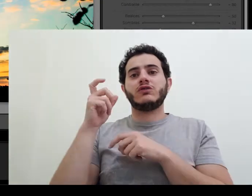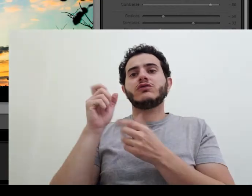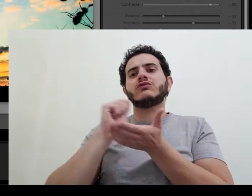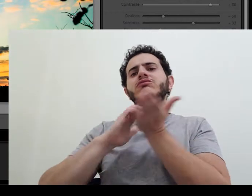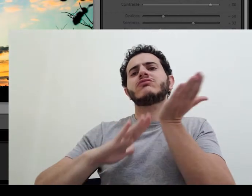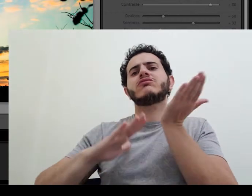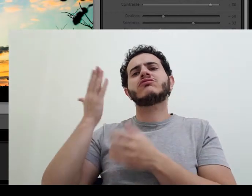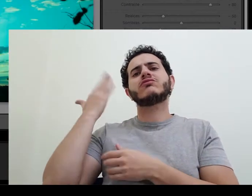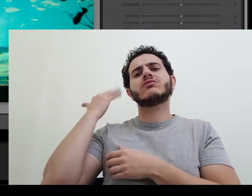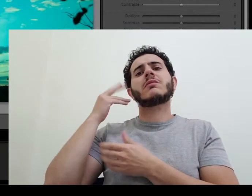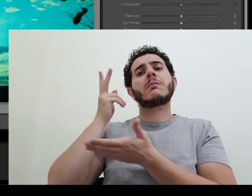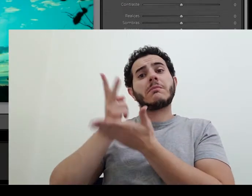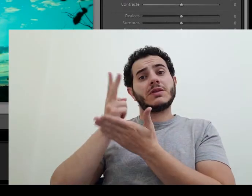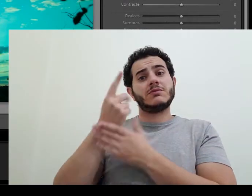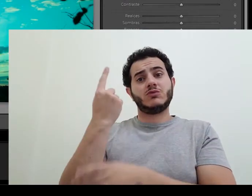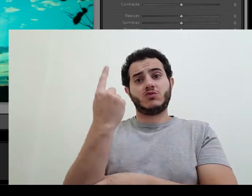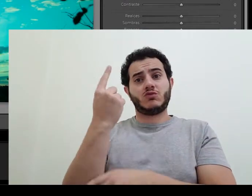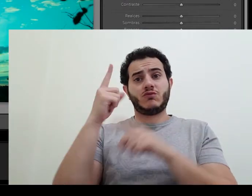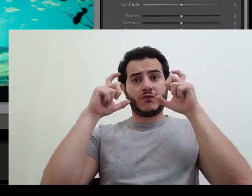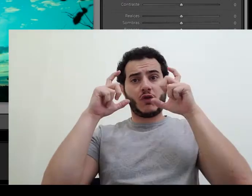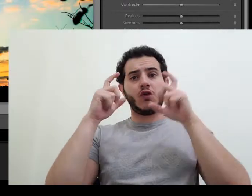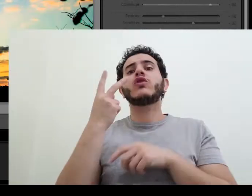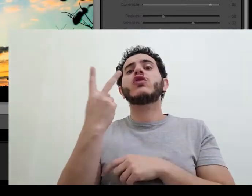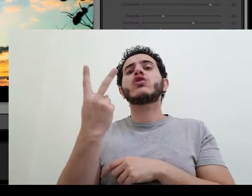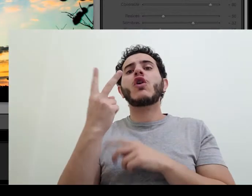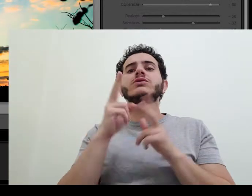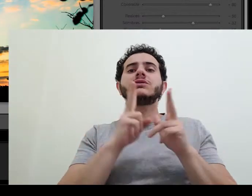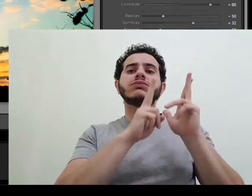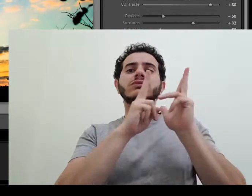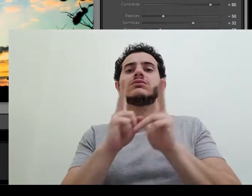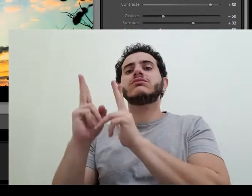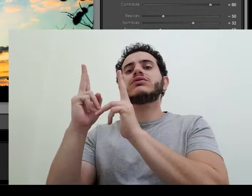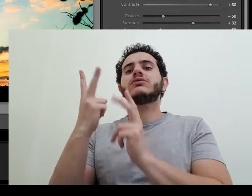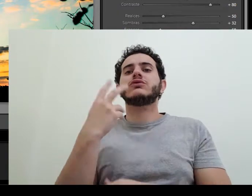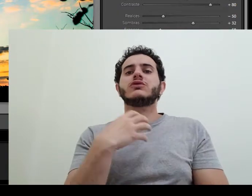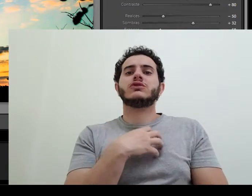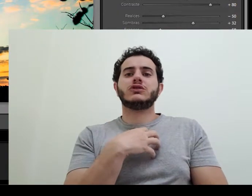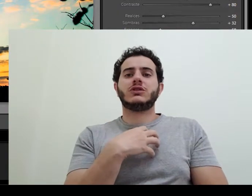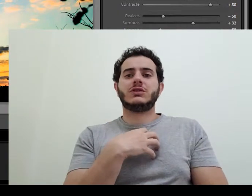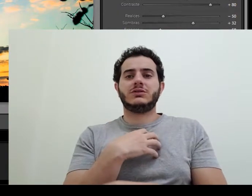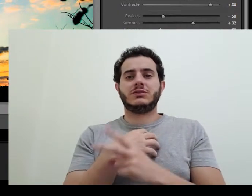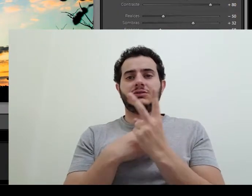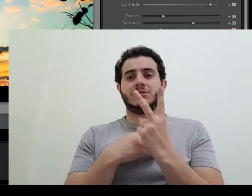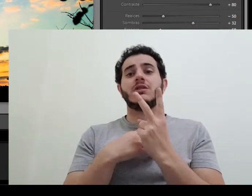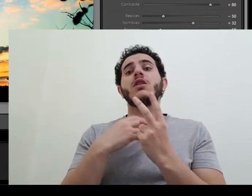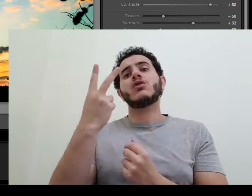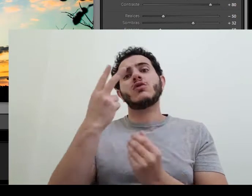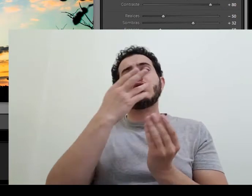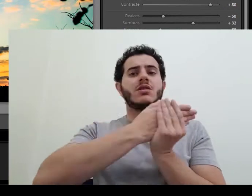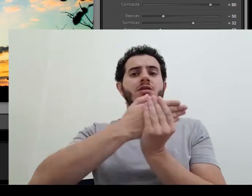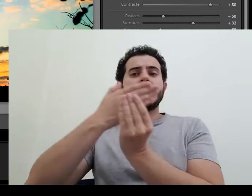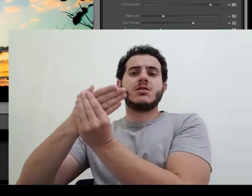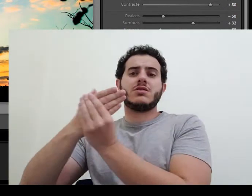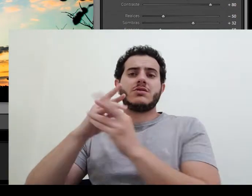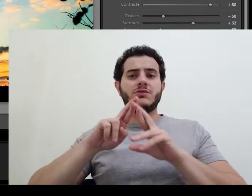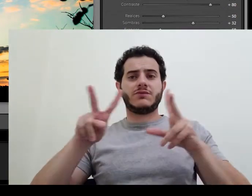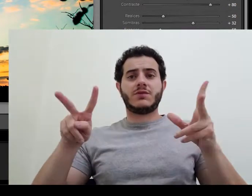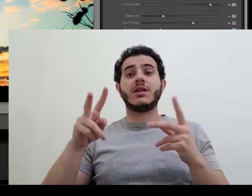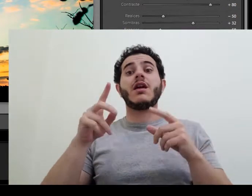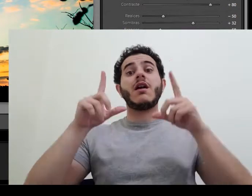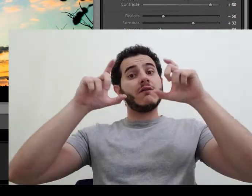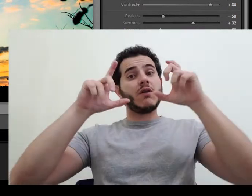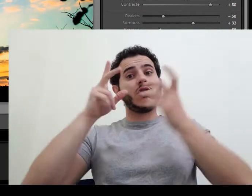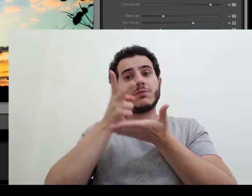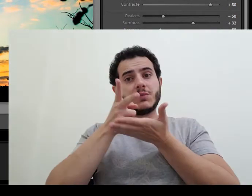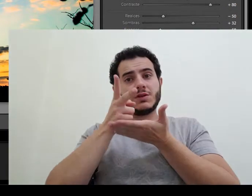alguns exercícios, é a mesma foto com dois tratamentos diferentes. E ainda na verdade são dois arquivos diferentes. Tá? Esse é a mesma